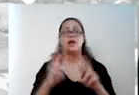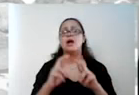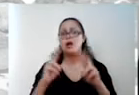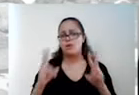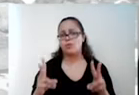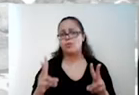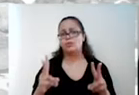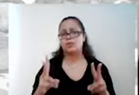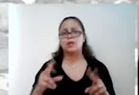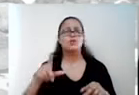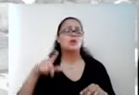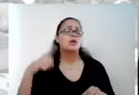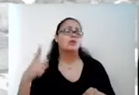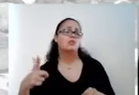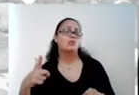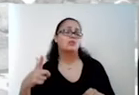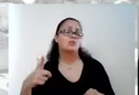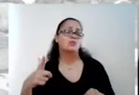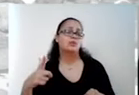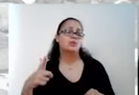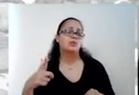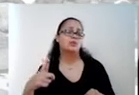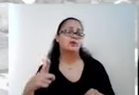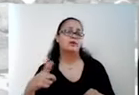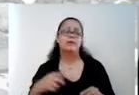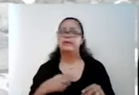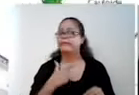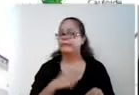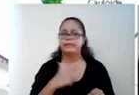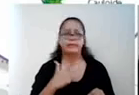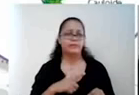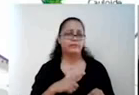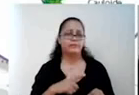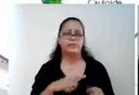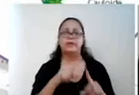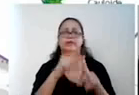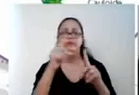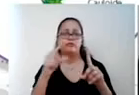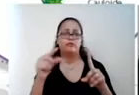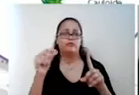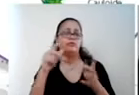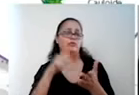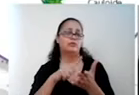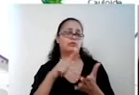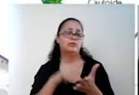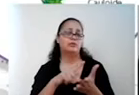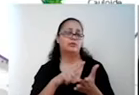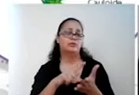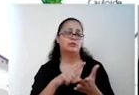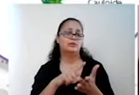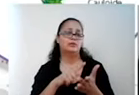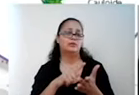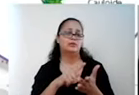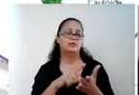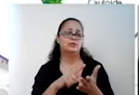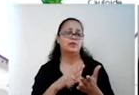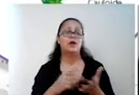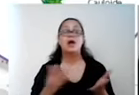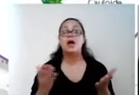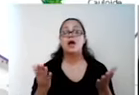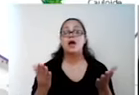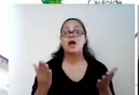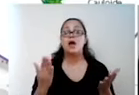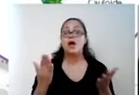briófitas não apresentam raízes, caules e folhas verdadeiras. Nessa figura eu faço uma comparação do lado esquerdo,